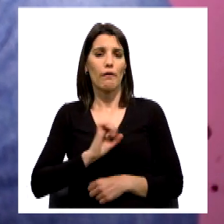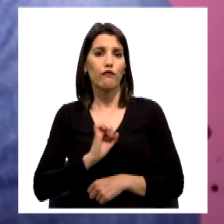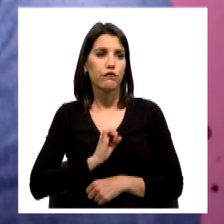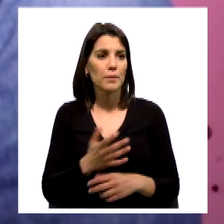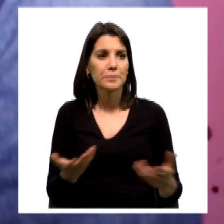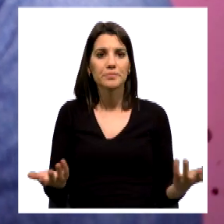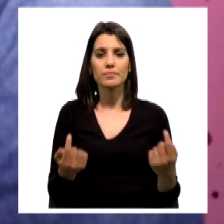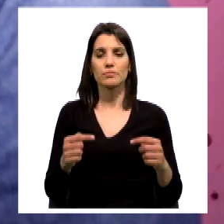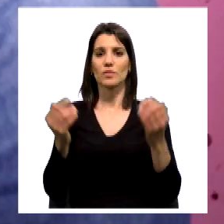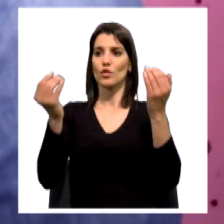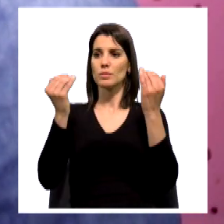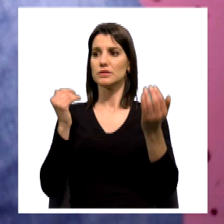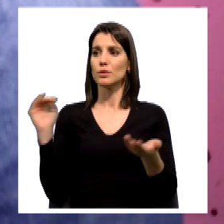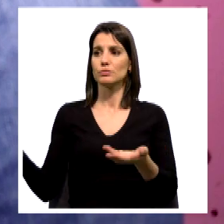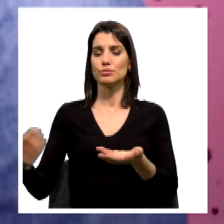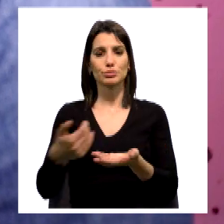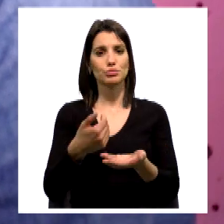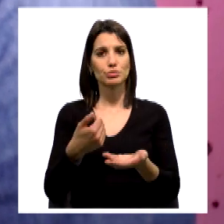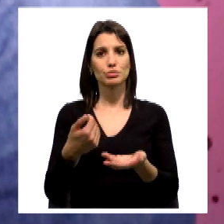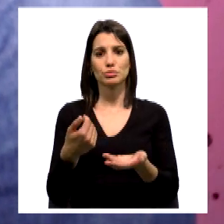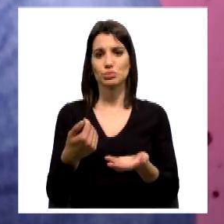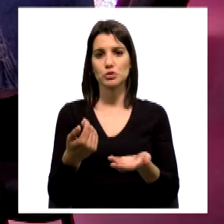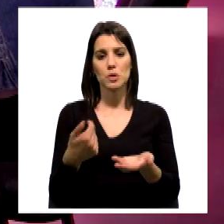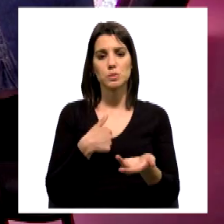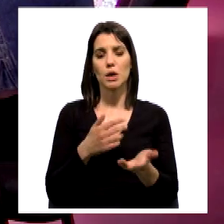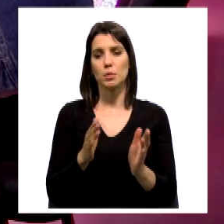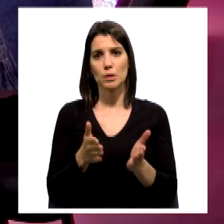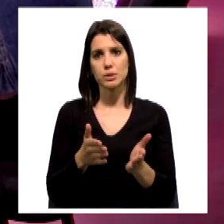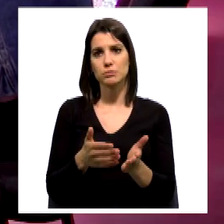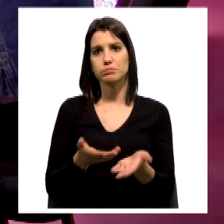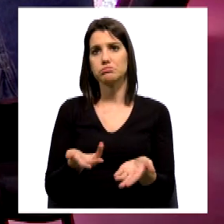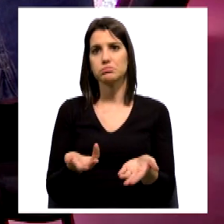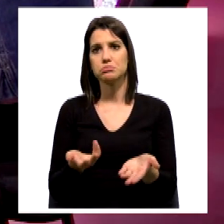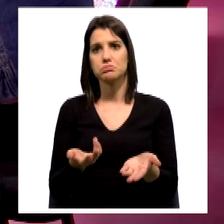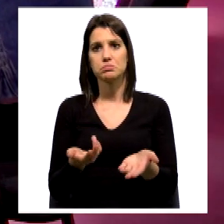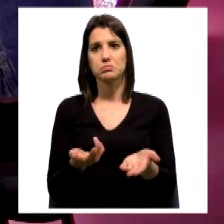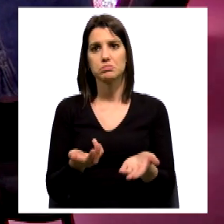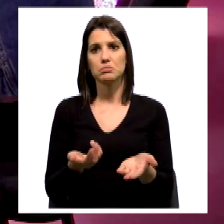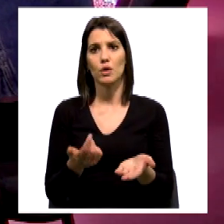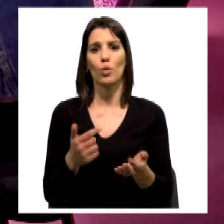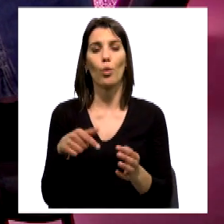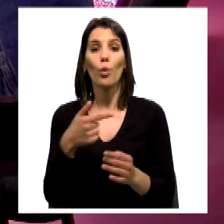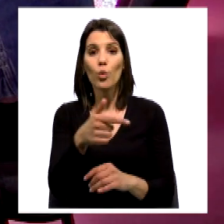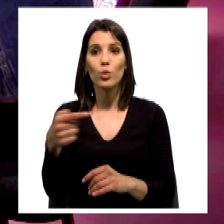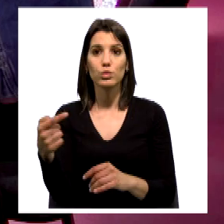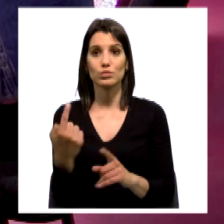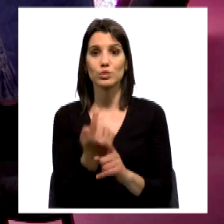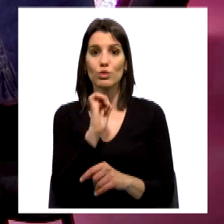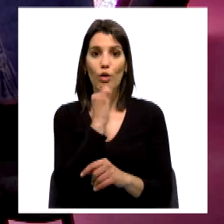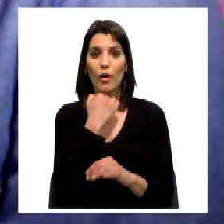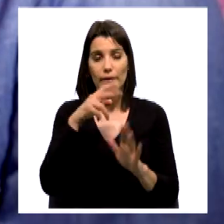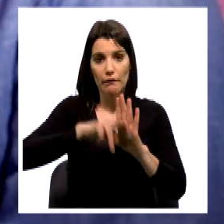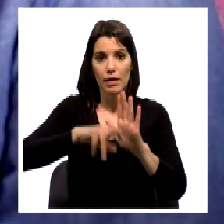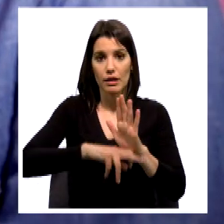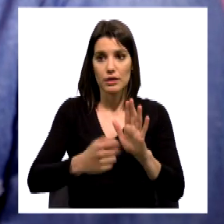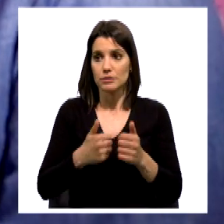pessoal, pela informação que tenho, e não estou subjugado a outro tipo de